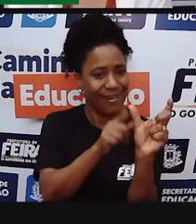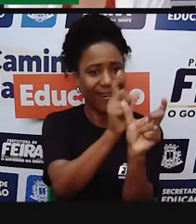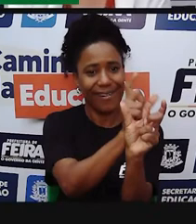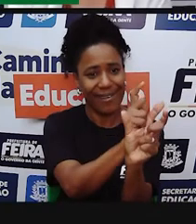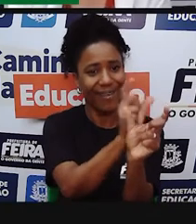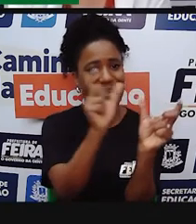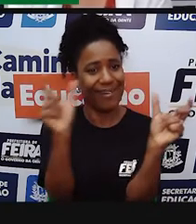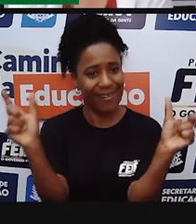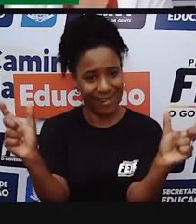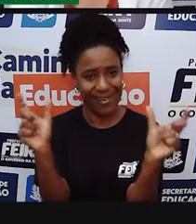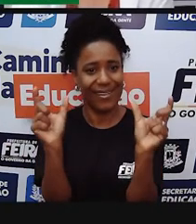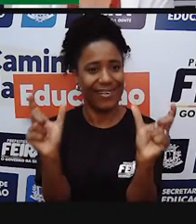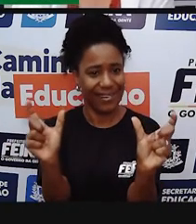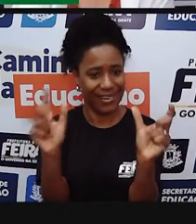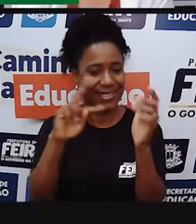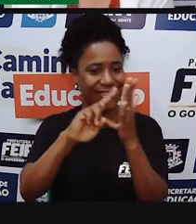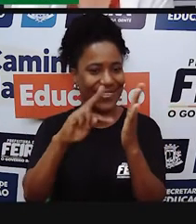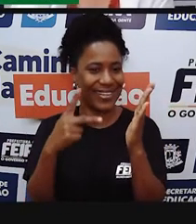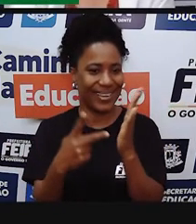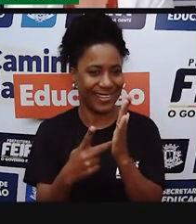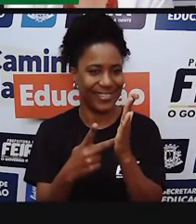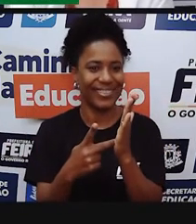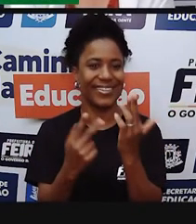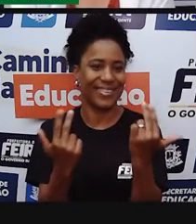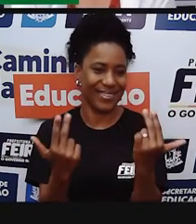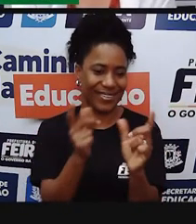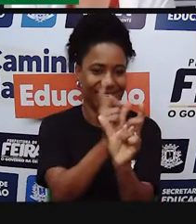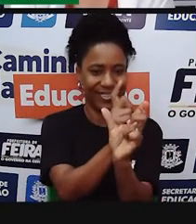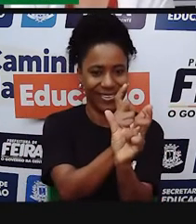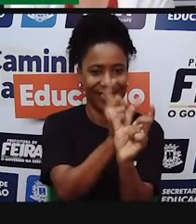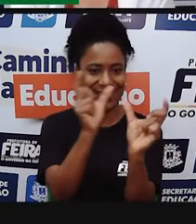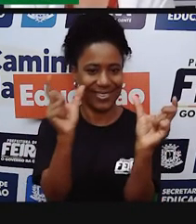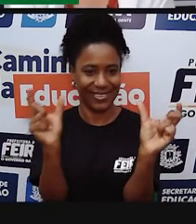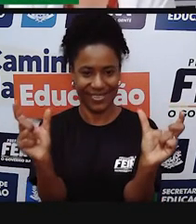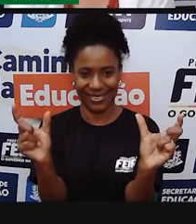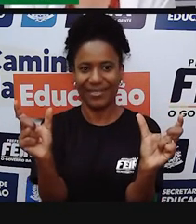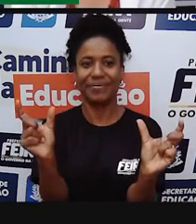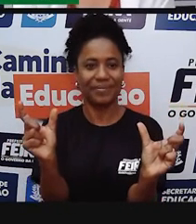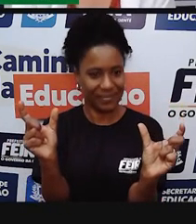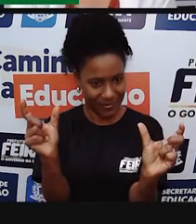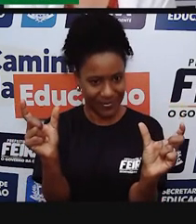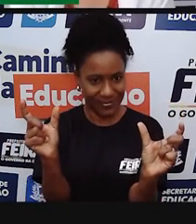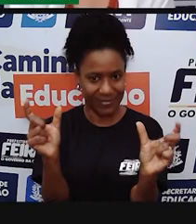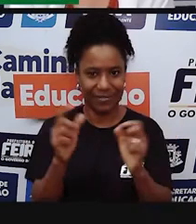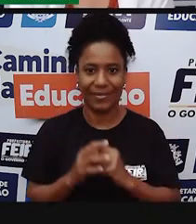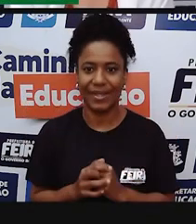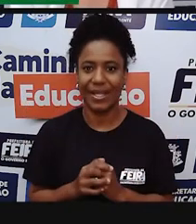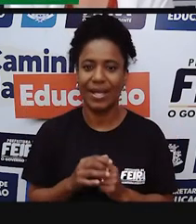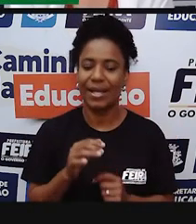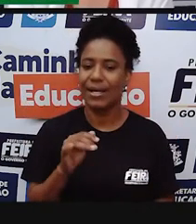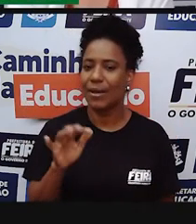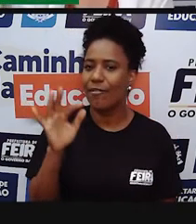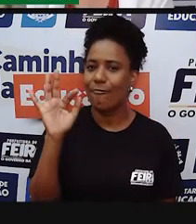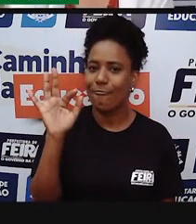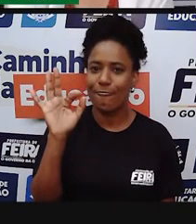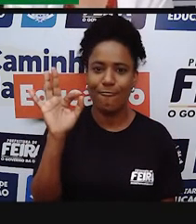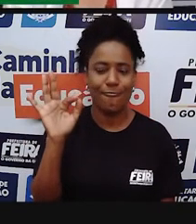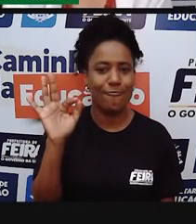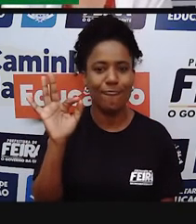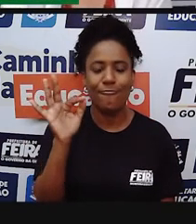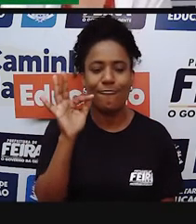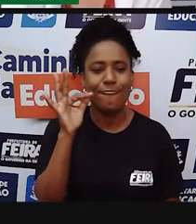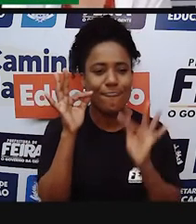mesmo significado por exemplo faz ruim você olha para a palavra time parece